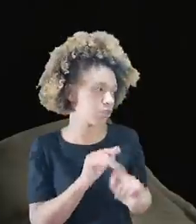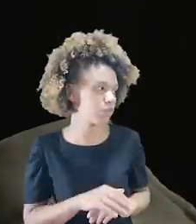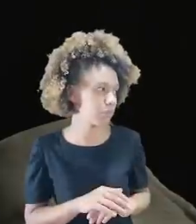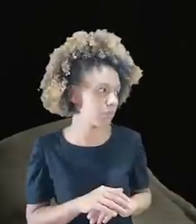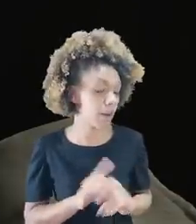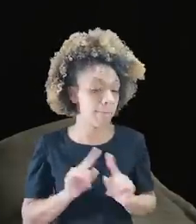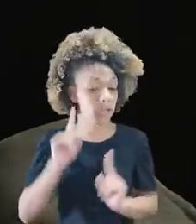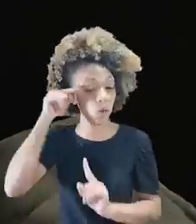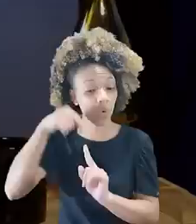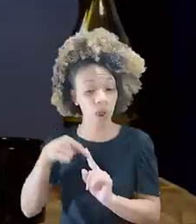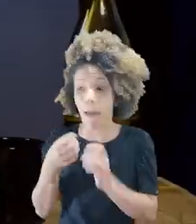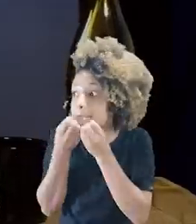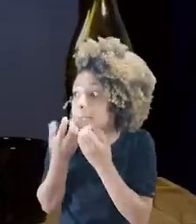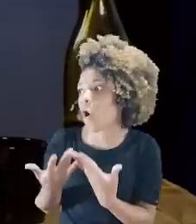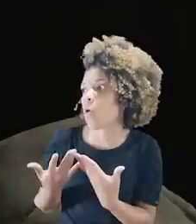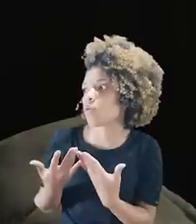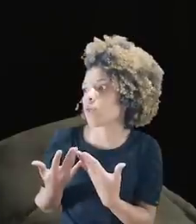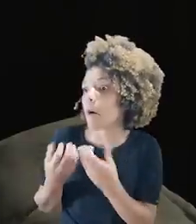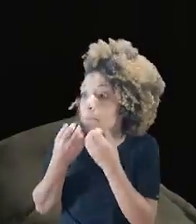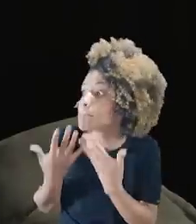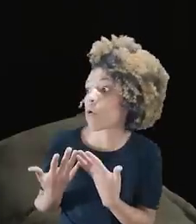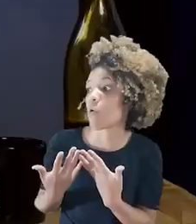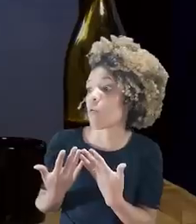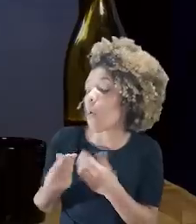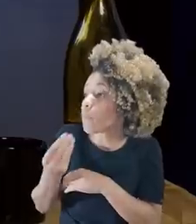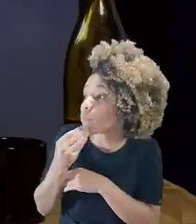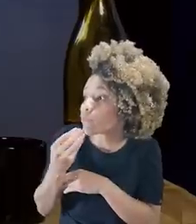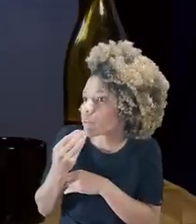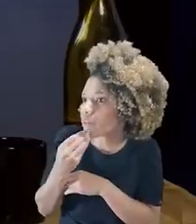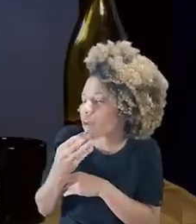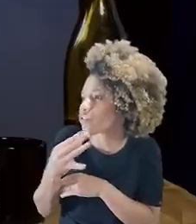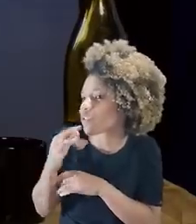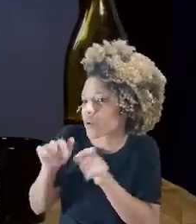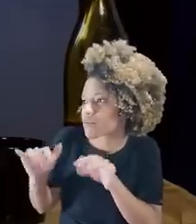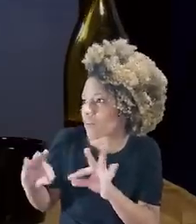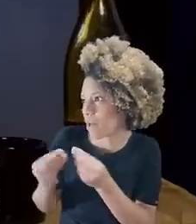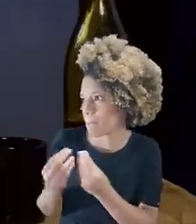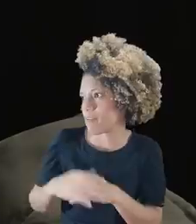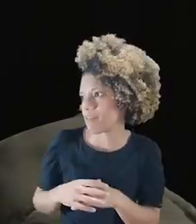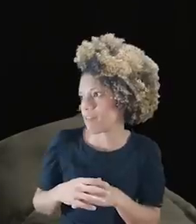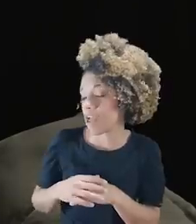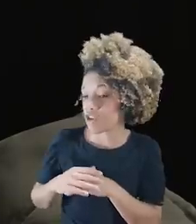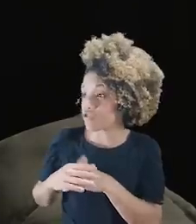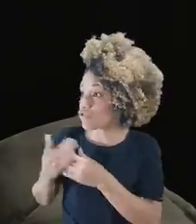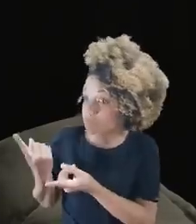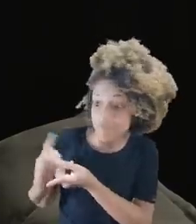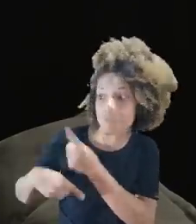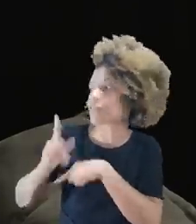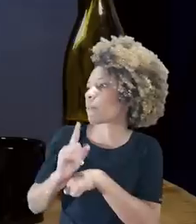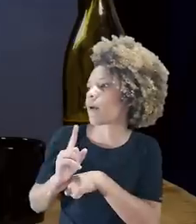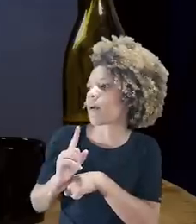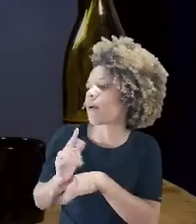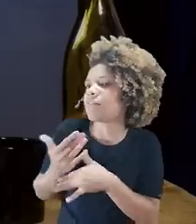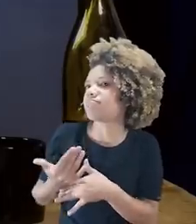aconteceu Por algum motivo motivo bom um motivo que é que uma oportunidade é uma oportunidade da gente dar